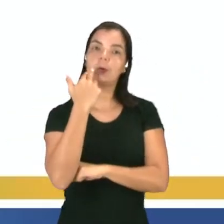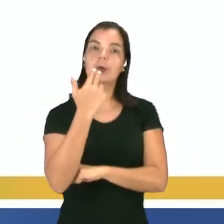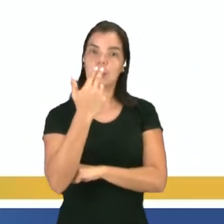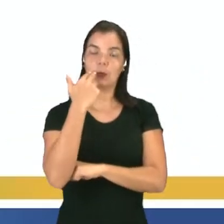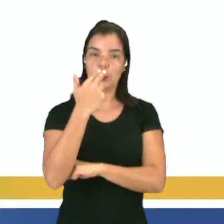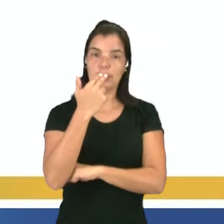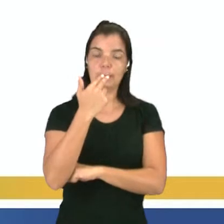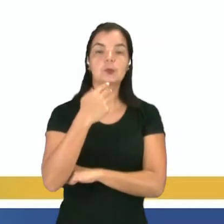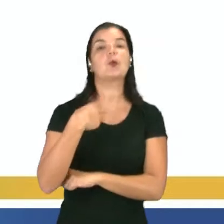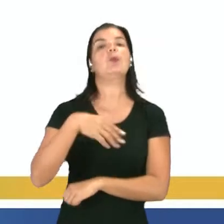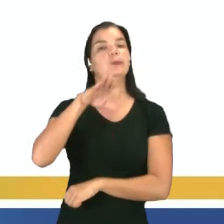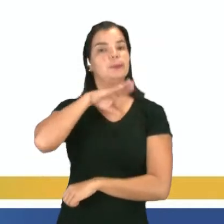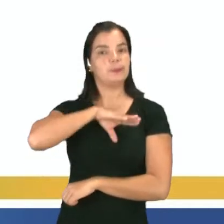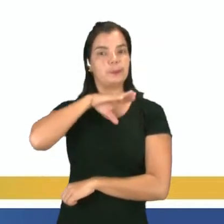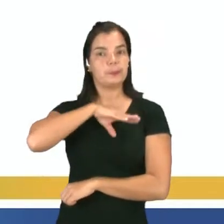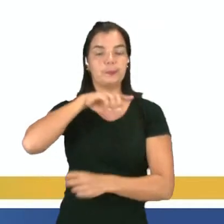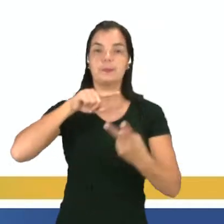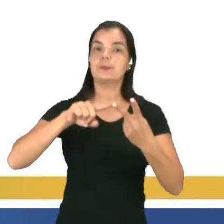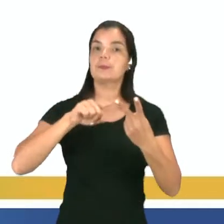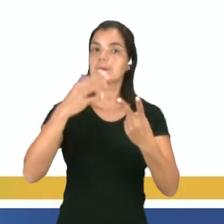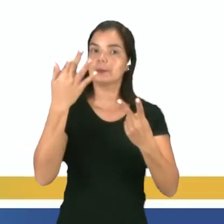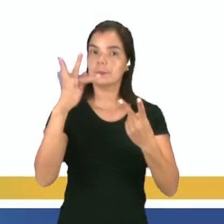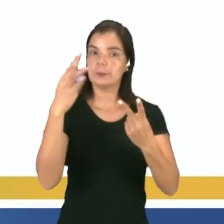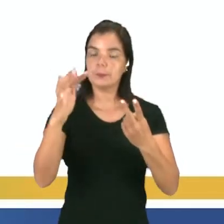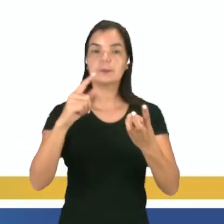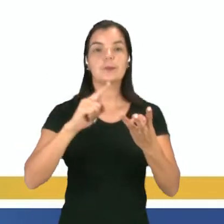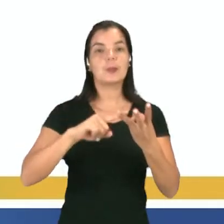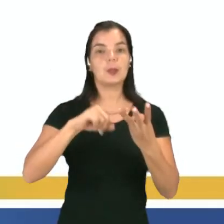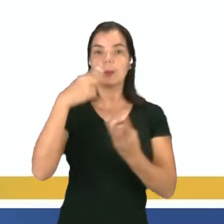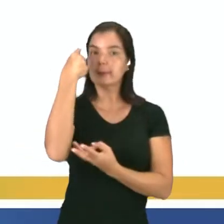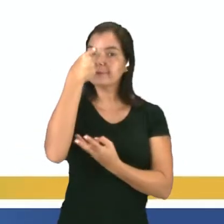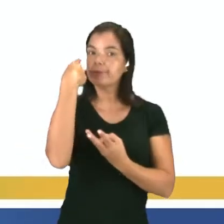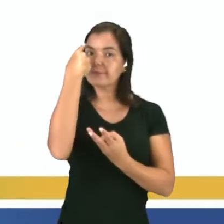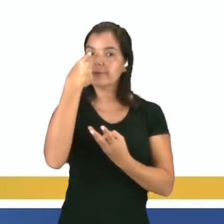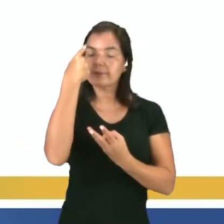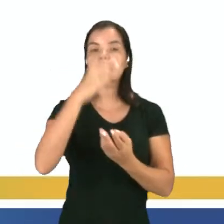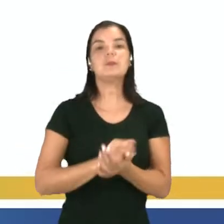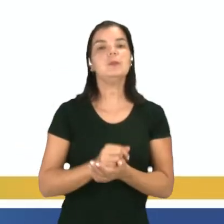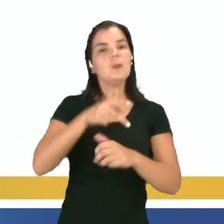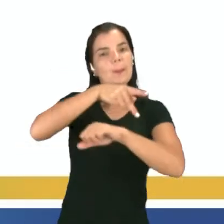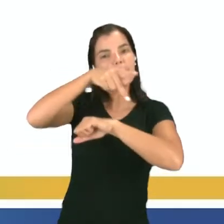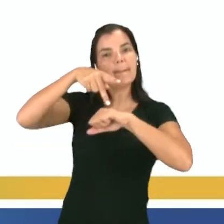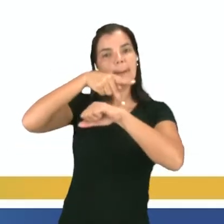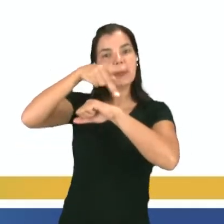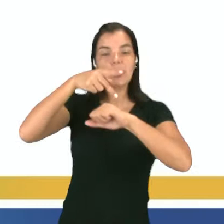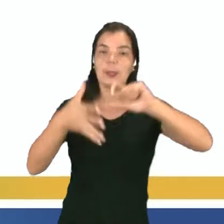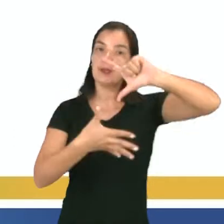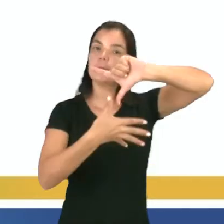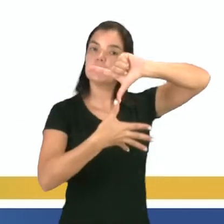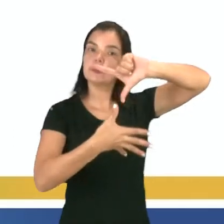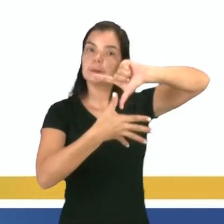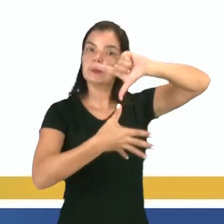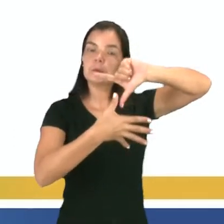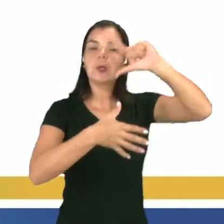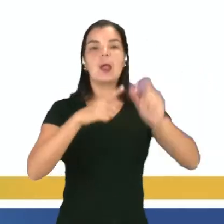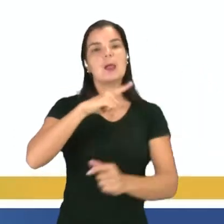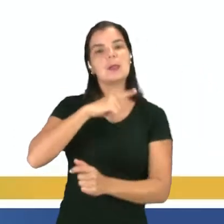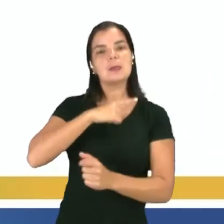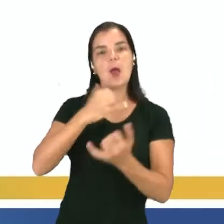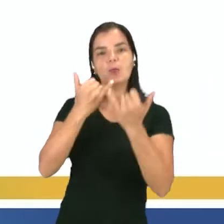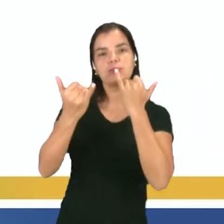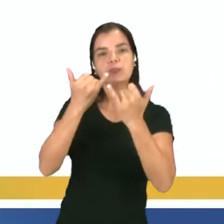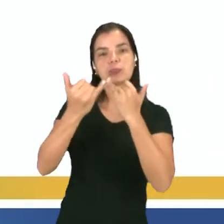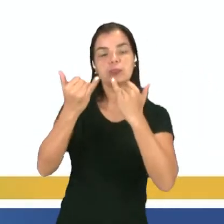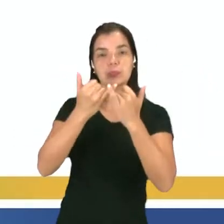como o português, o francês e o espanhol. Os países que integram a América Latina possuem